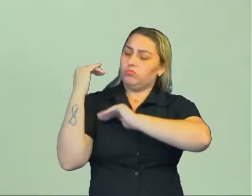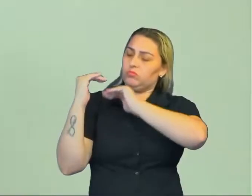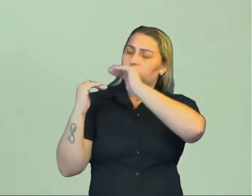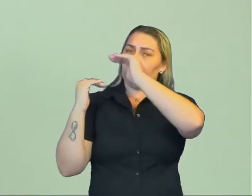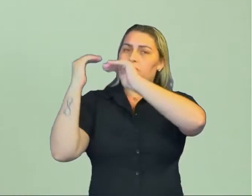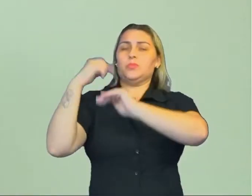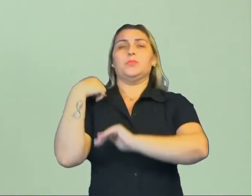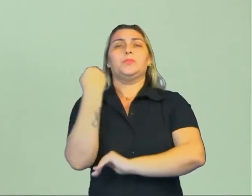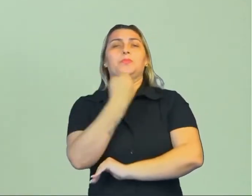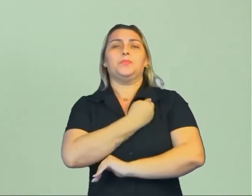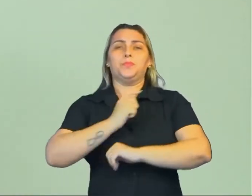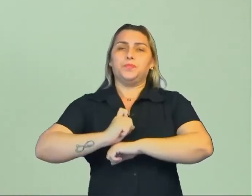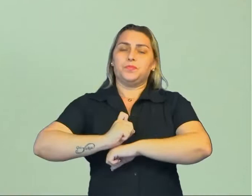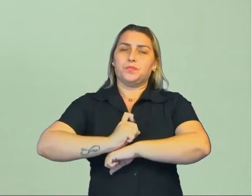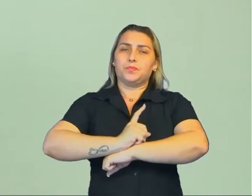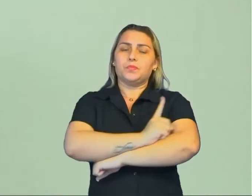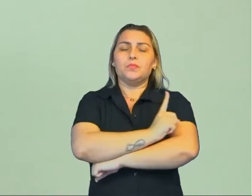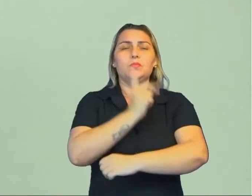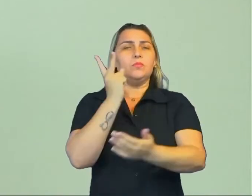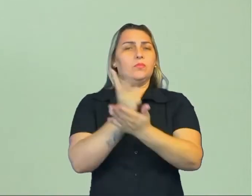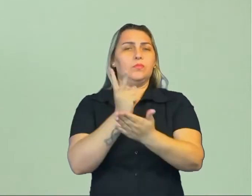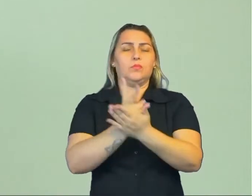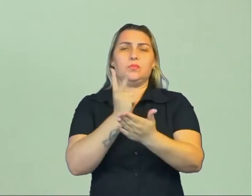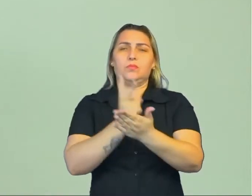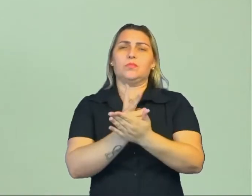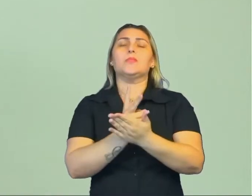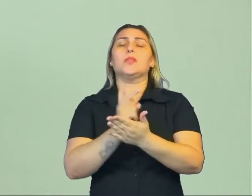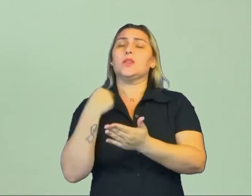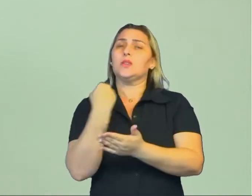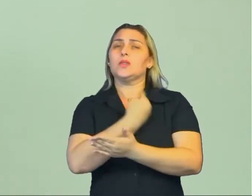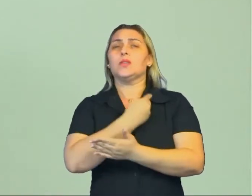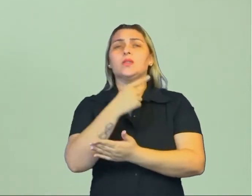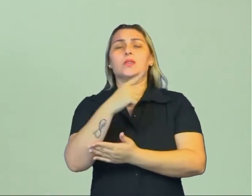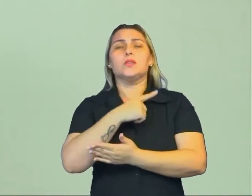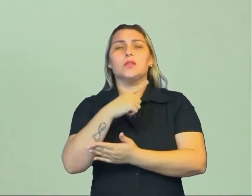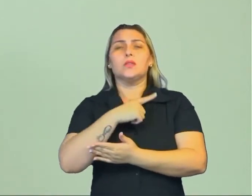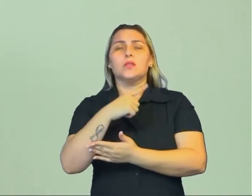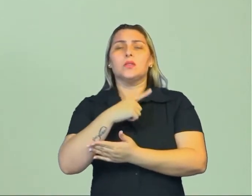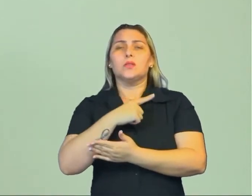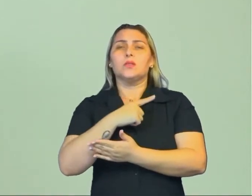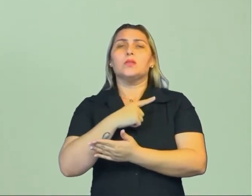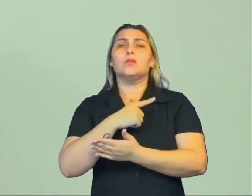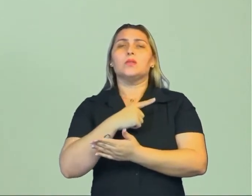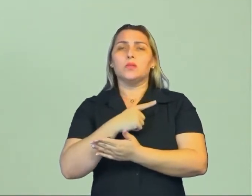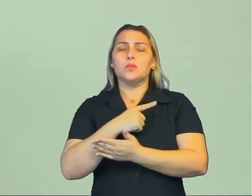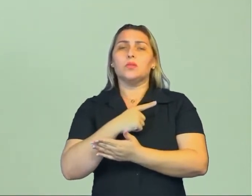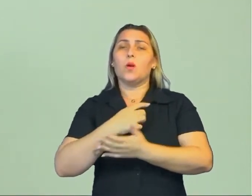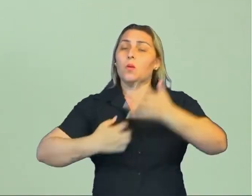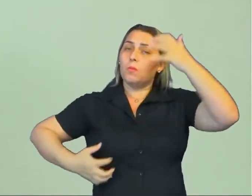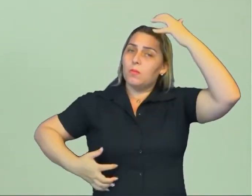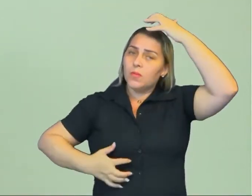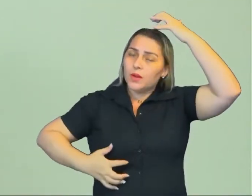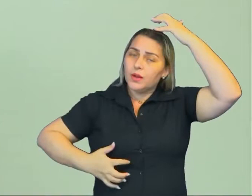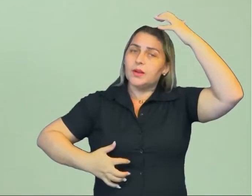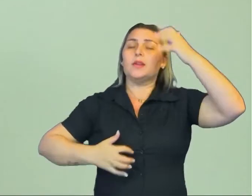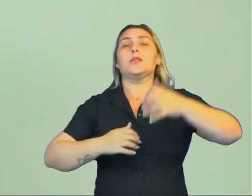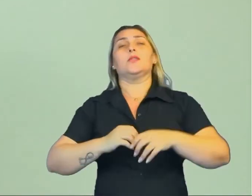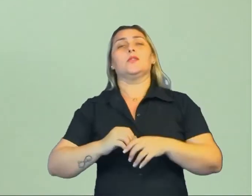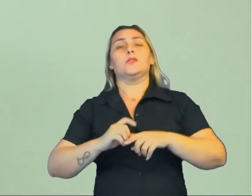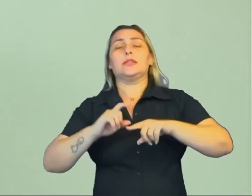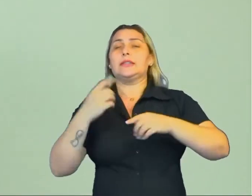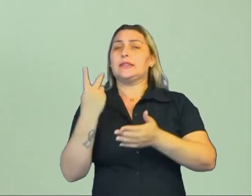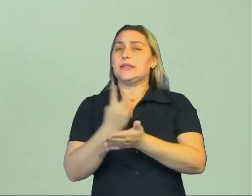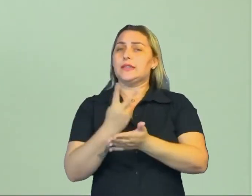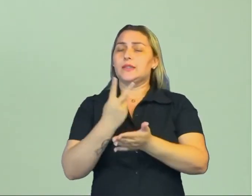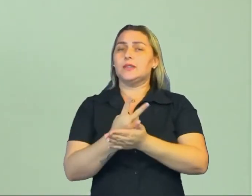e nós evoluímos de um mesmo ancestral em comum que nós temos com esse primata. Então, todas essas áreas